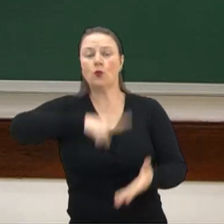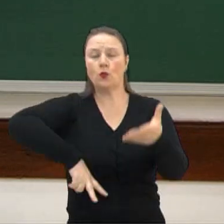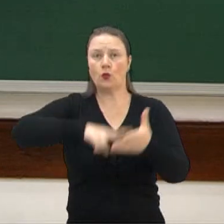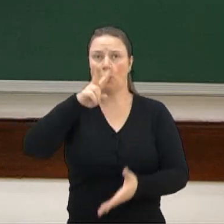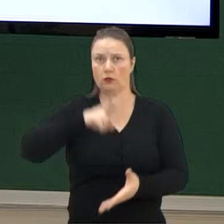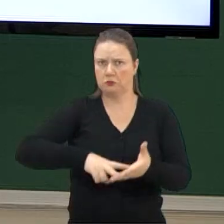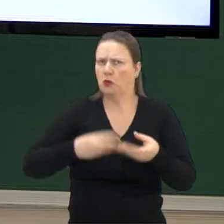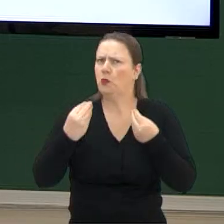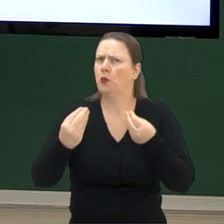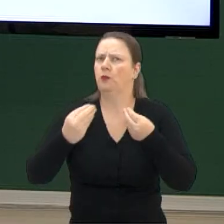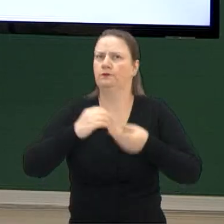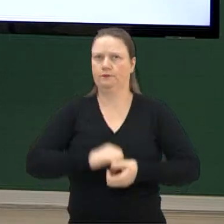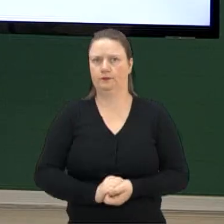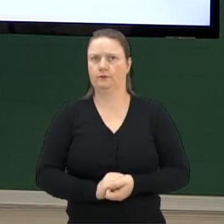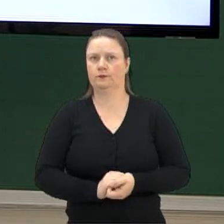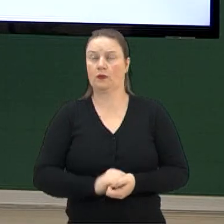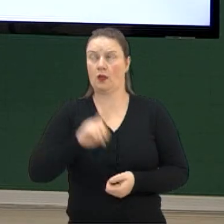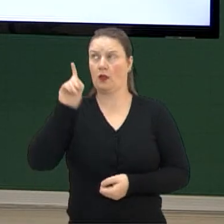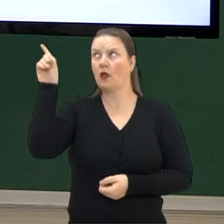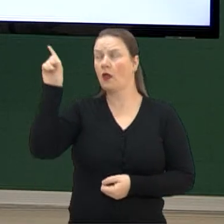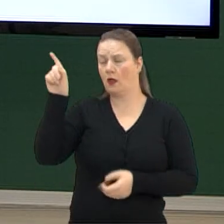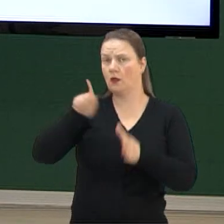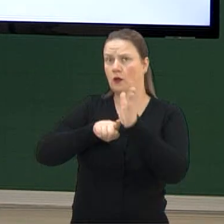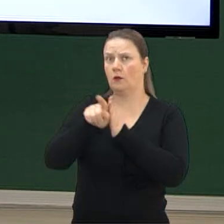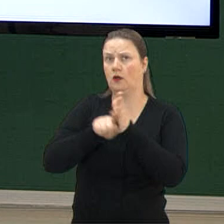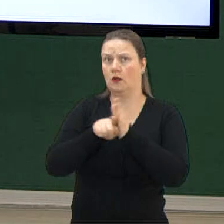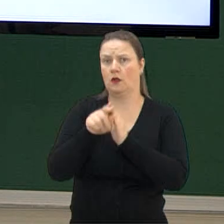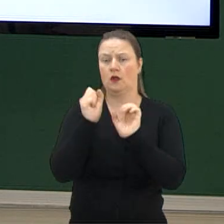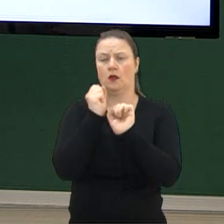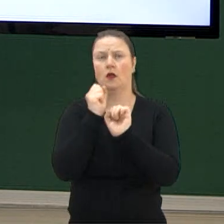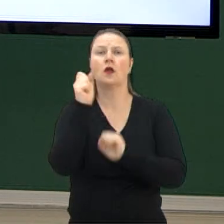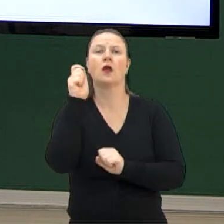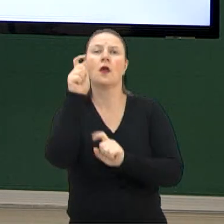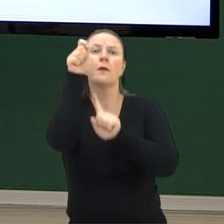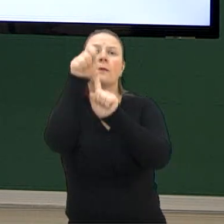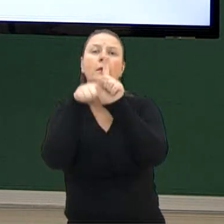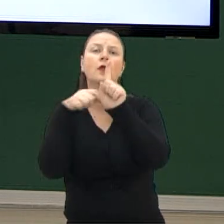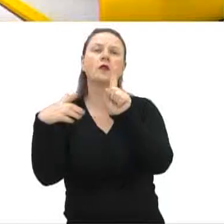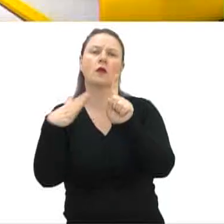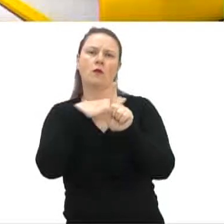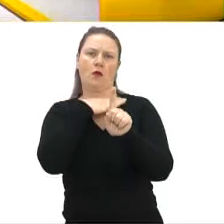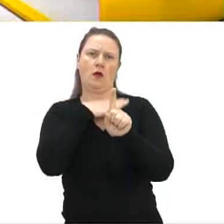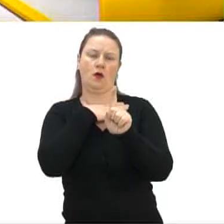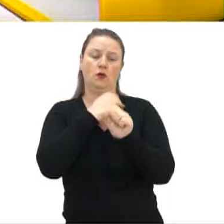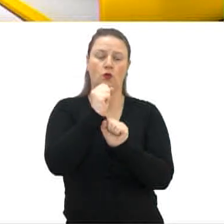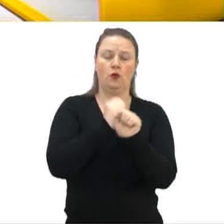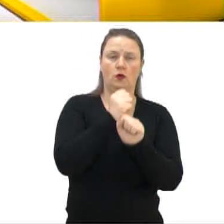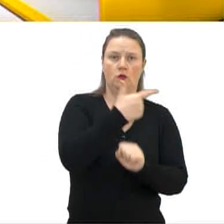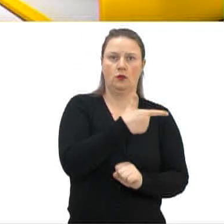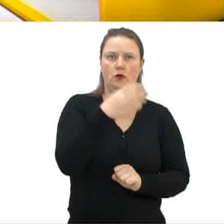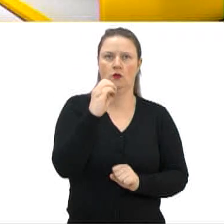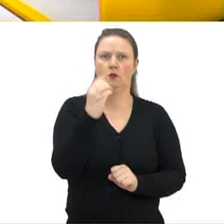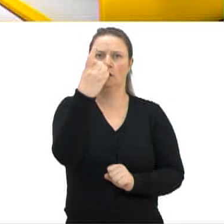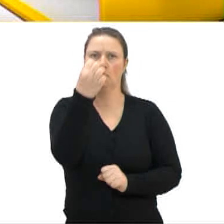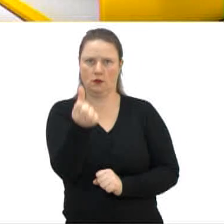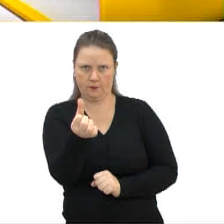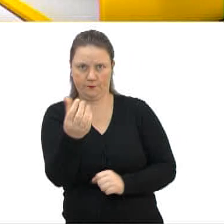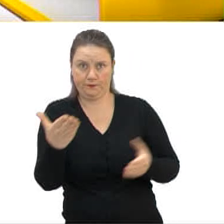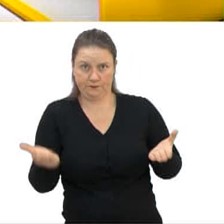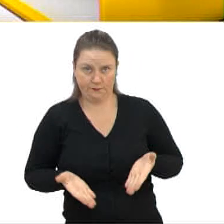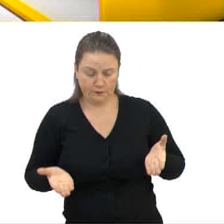Essa edição é de março de 2016. Retratos da Leitura no Brasil é uma